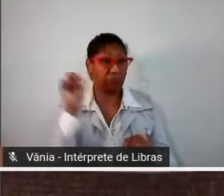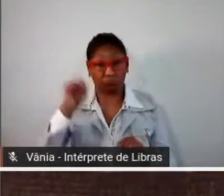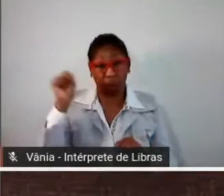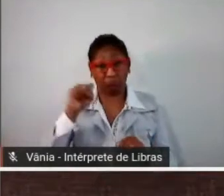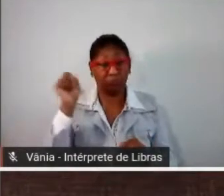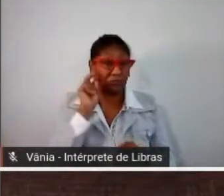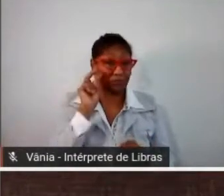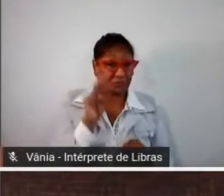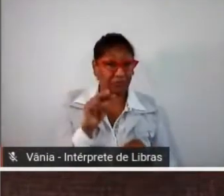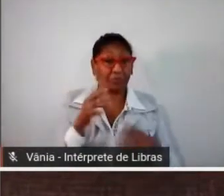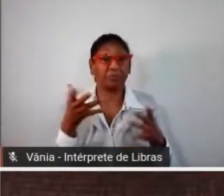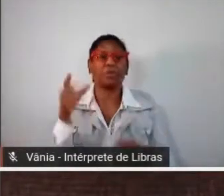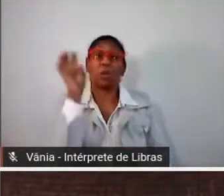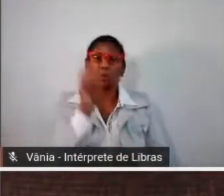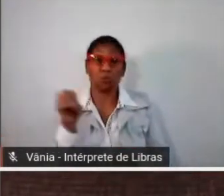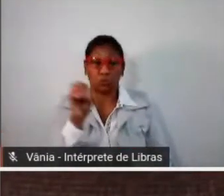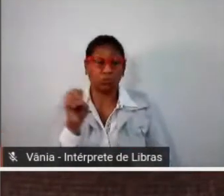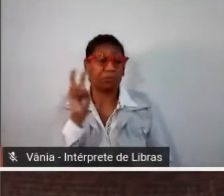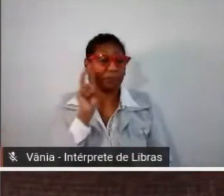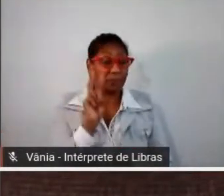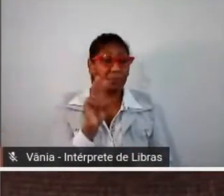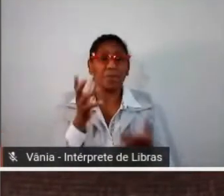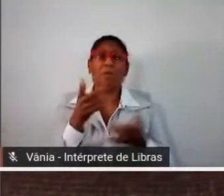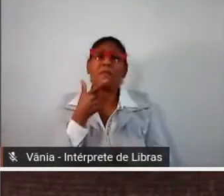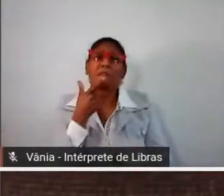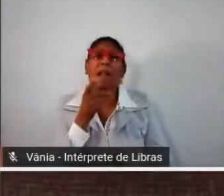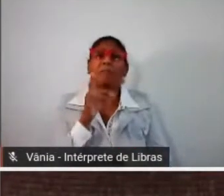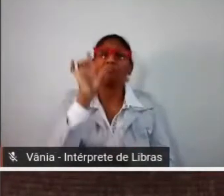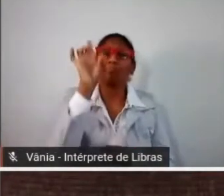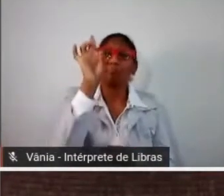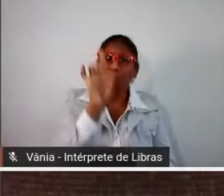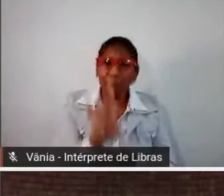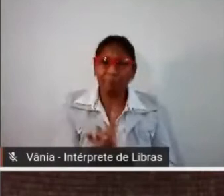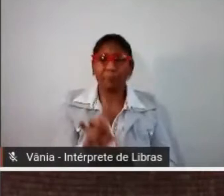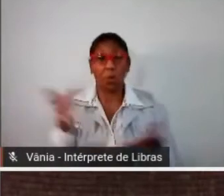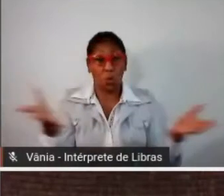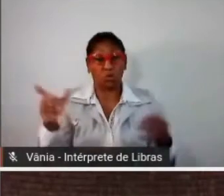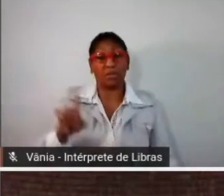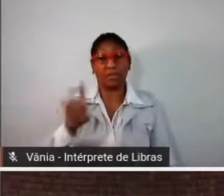Sim. Já estamos vendo? Ótimo.